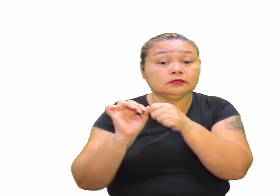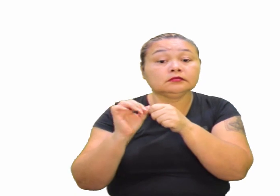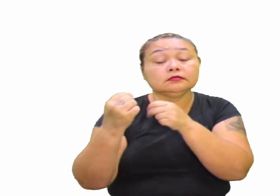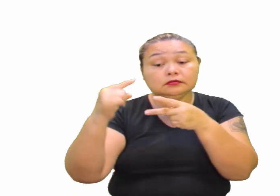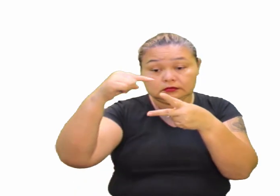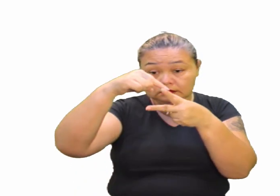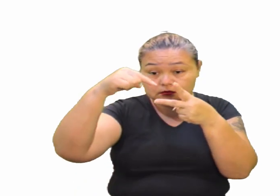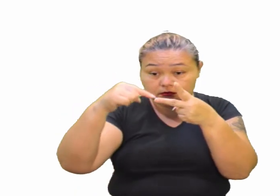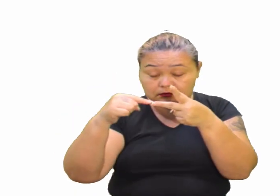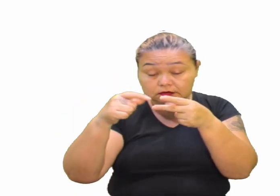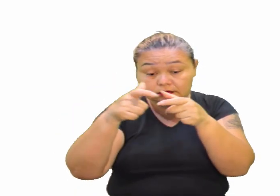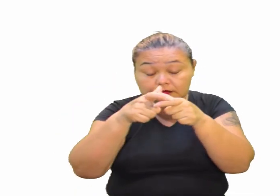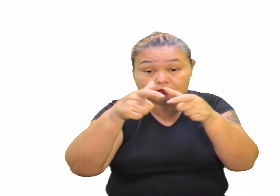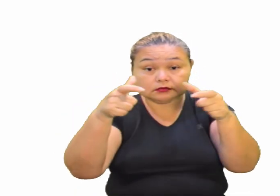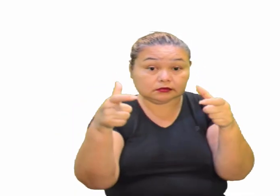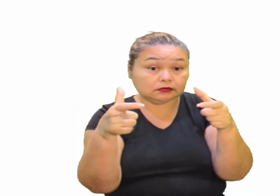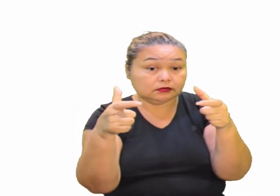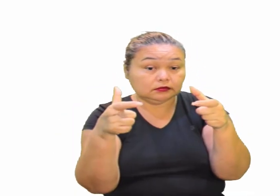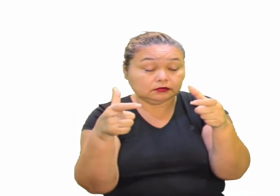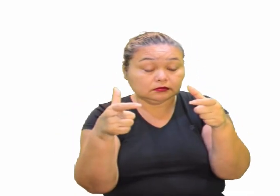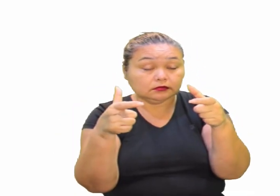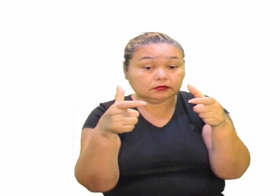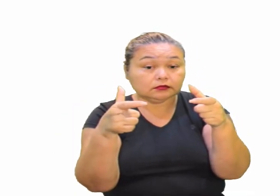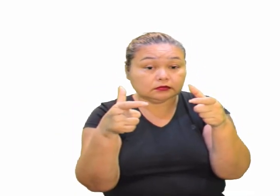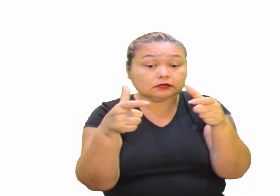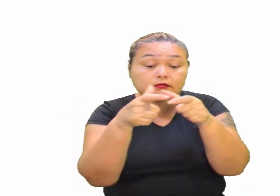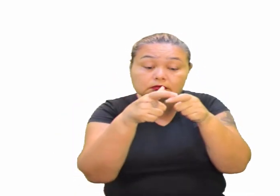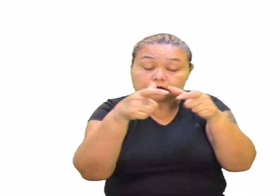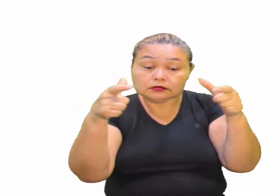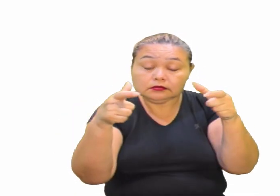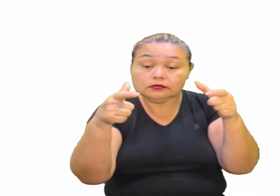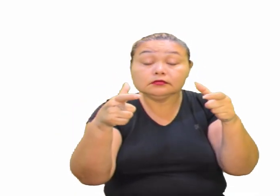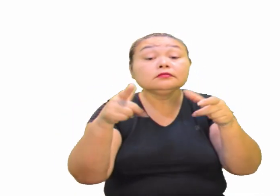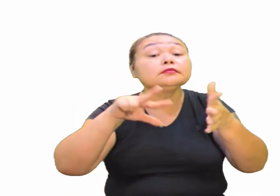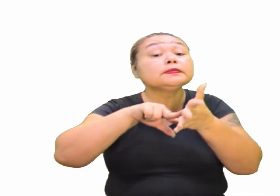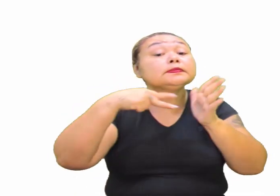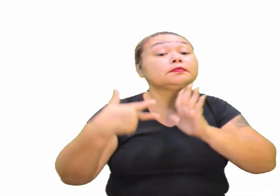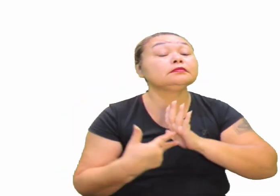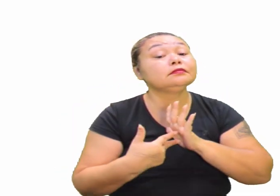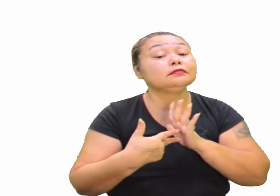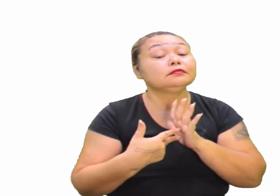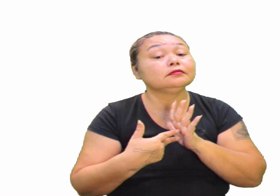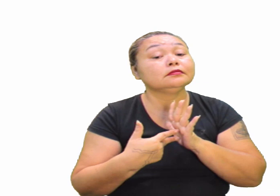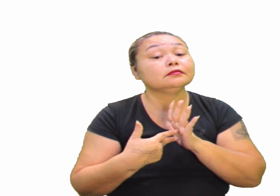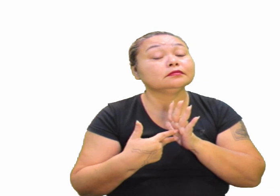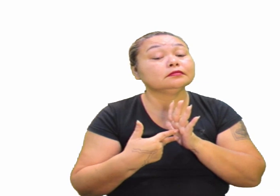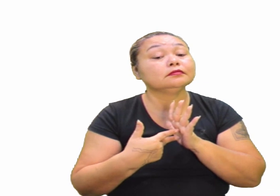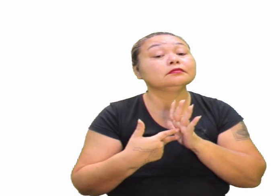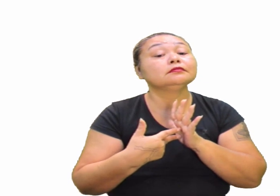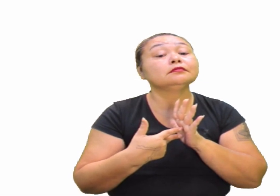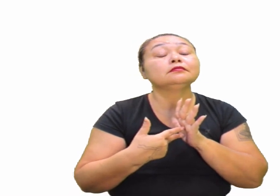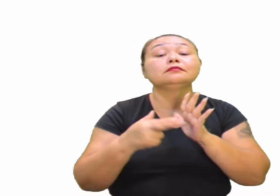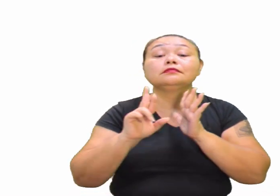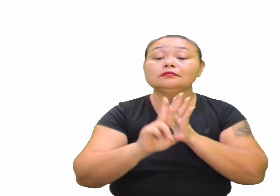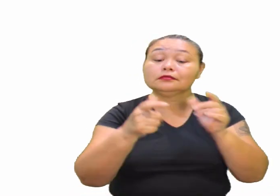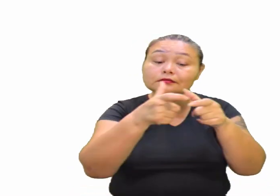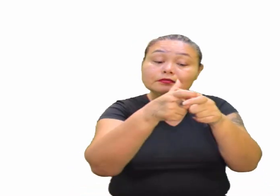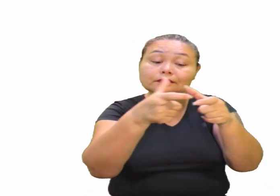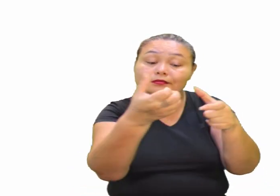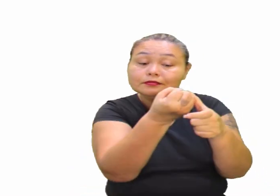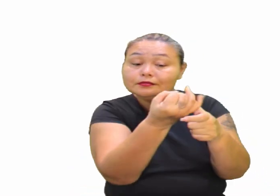par dominante. Já está falando se é dominante. O que significa? Se expressa em